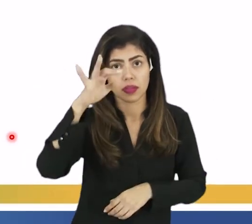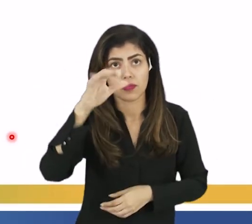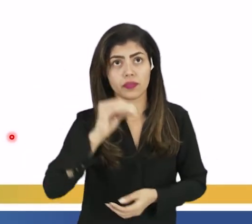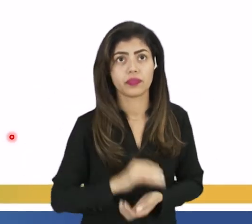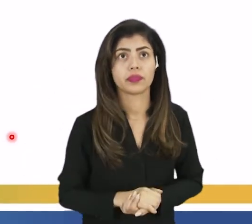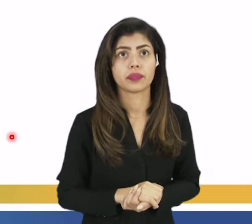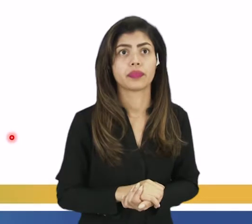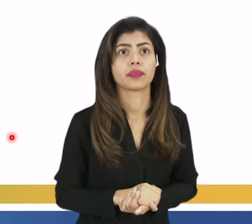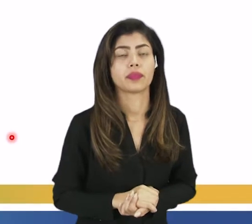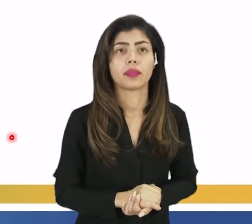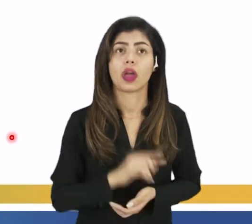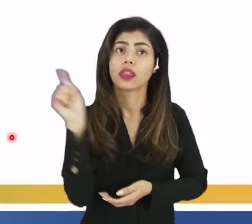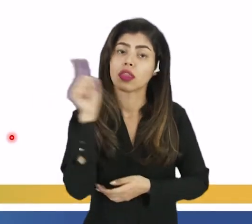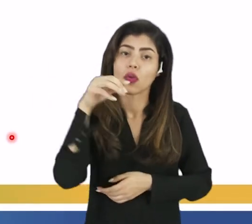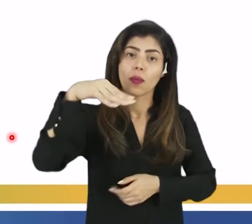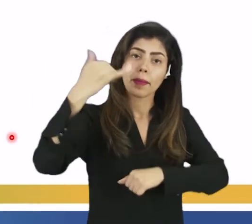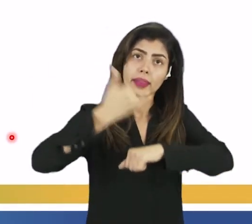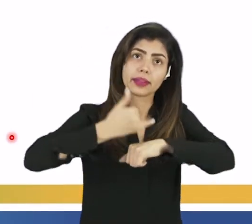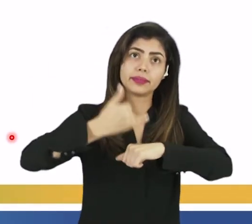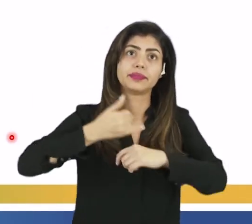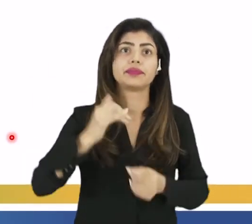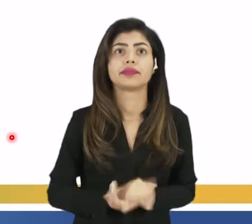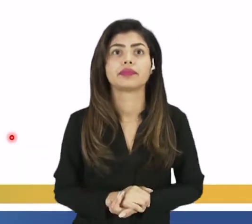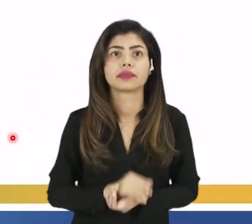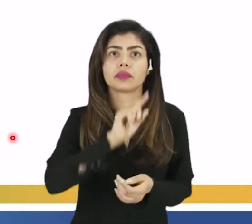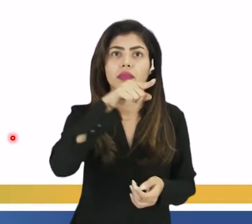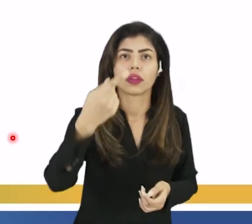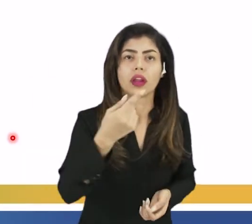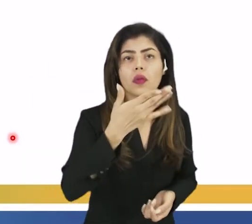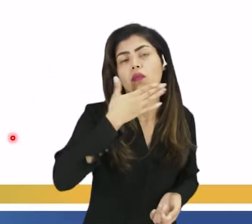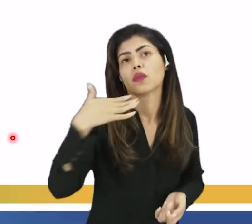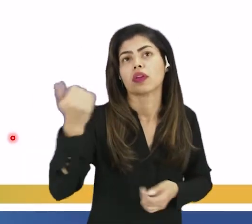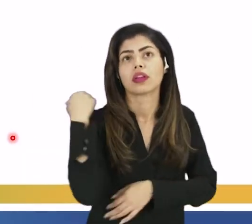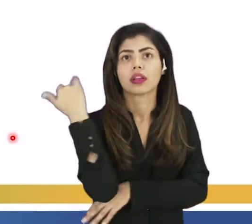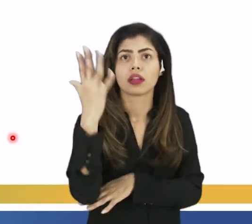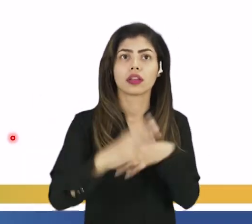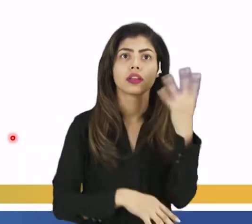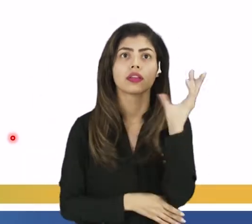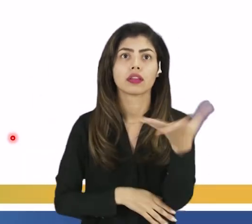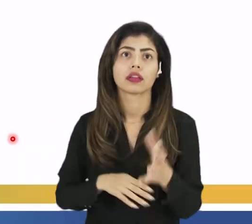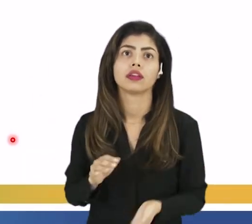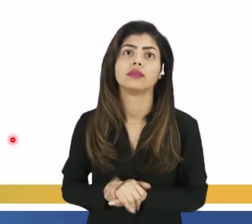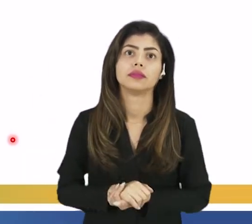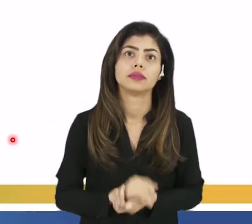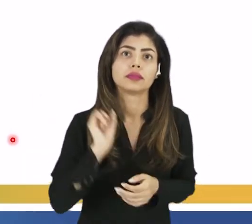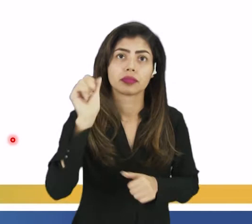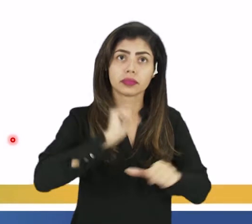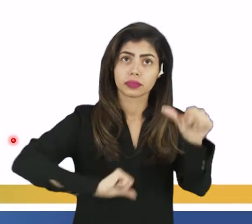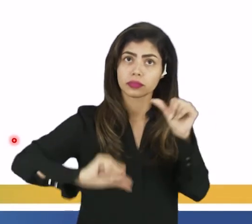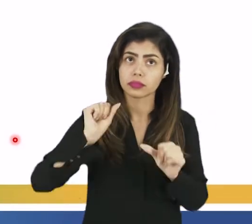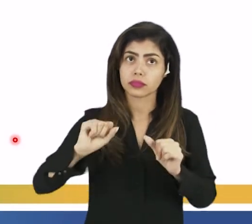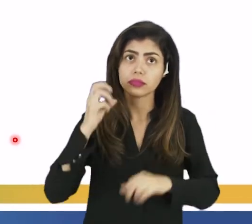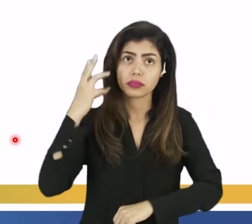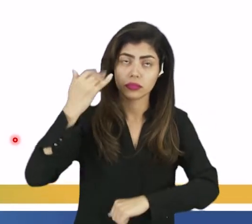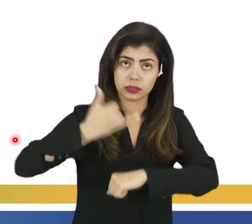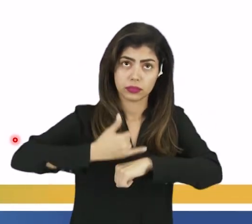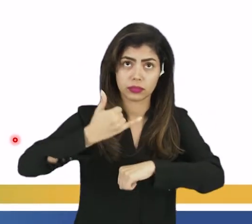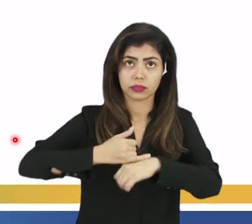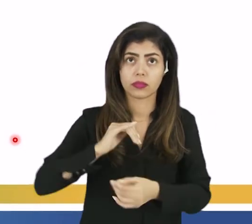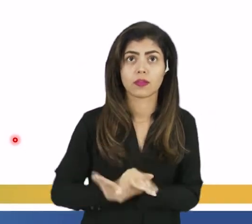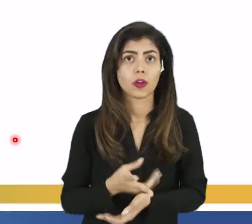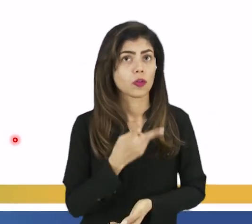temos aqui os não-metais eles são as a natureza são os mais abundantes ao contrário dos metais